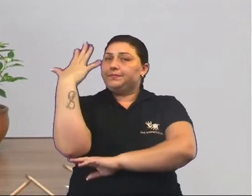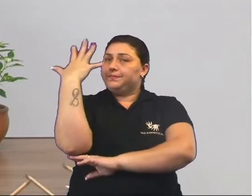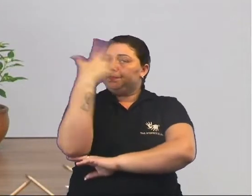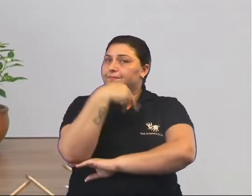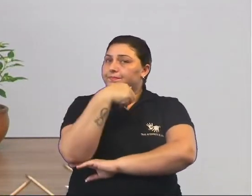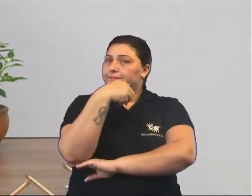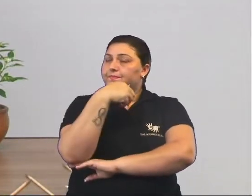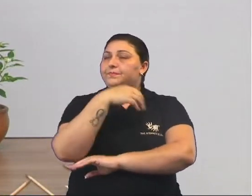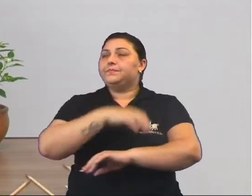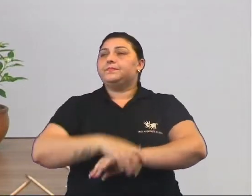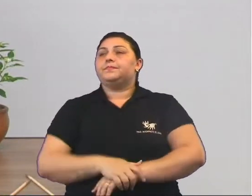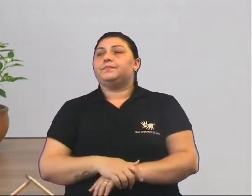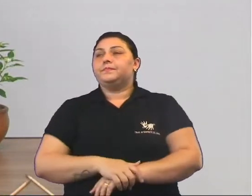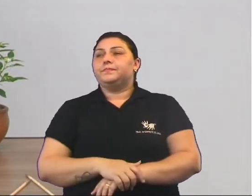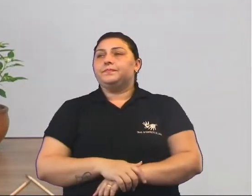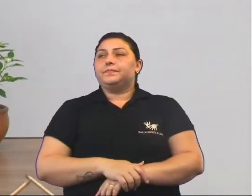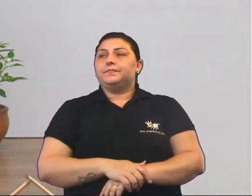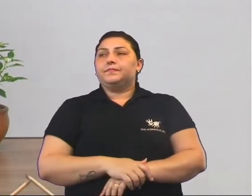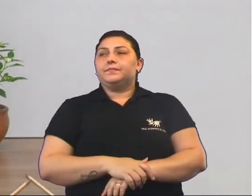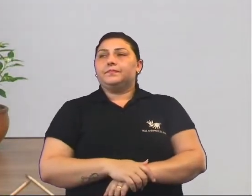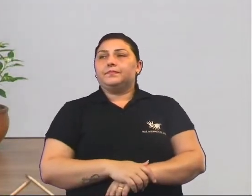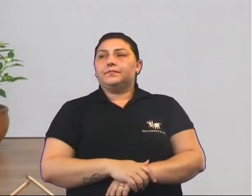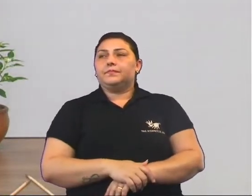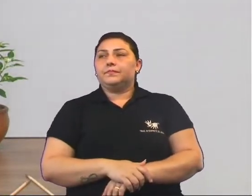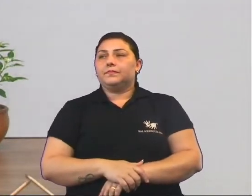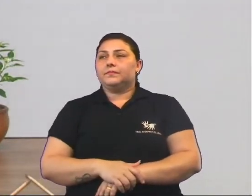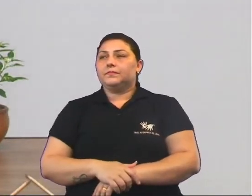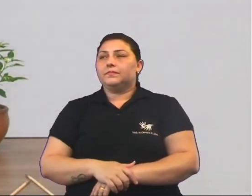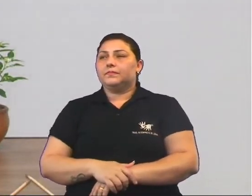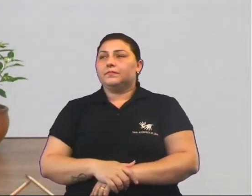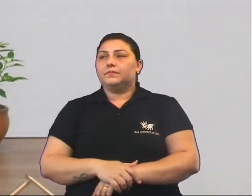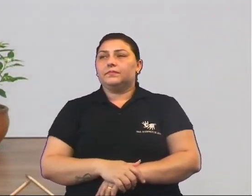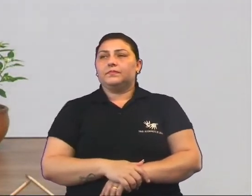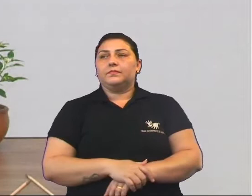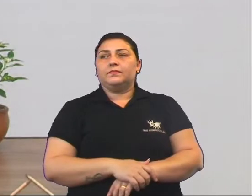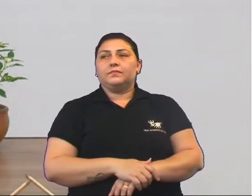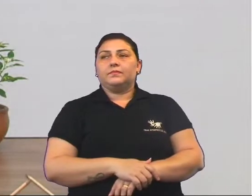árvore aqui com bastante